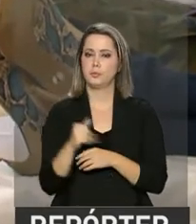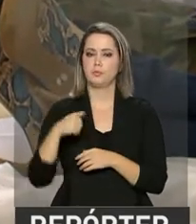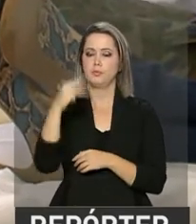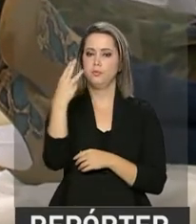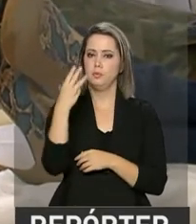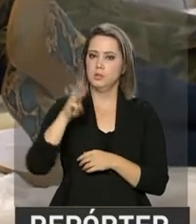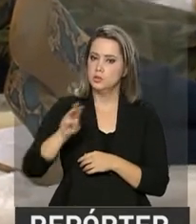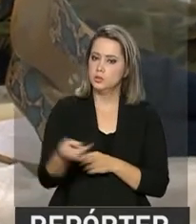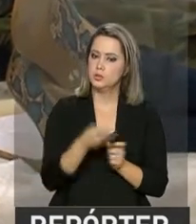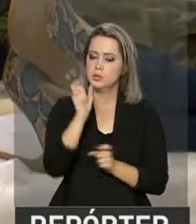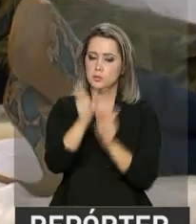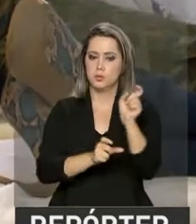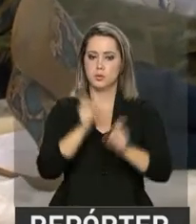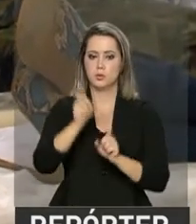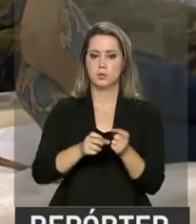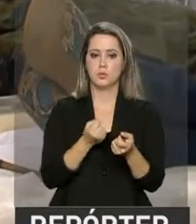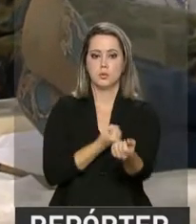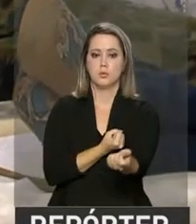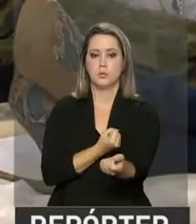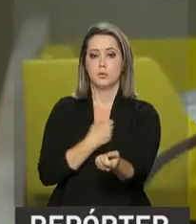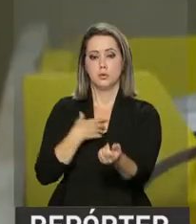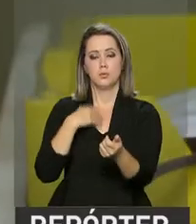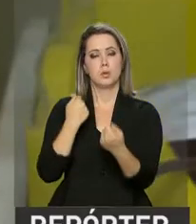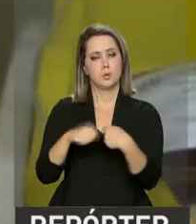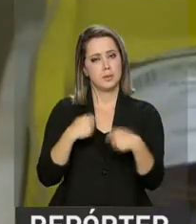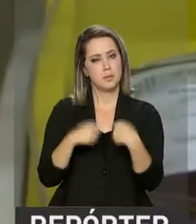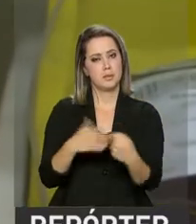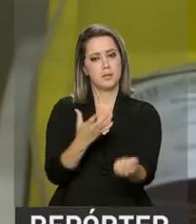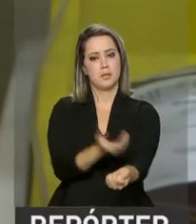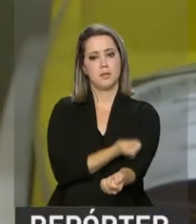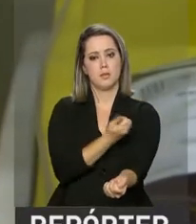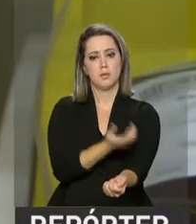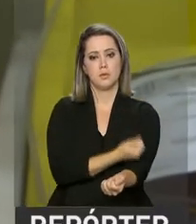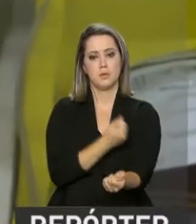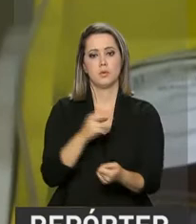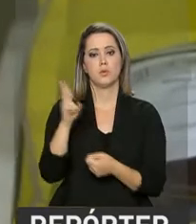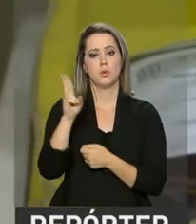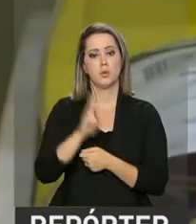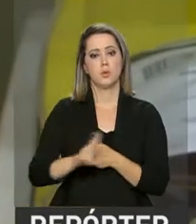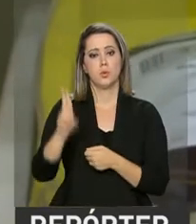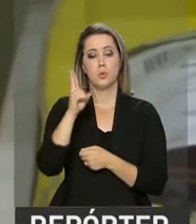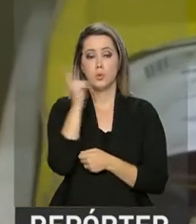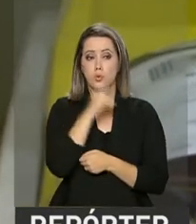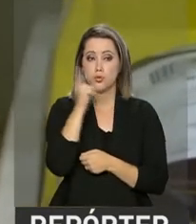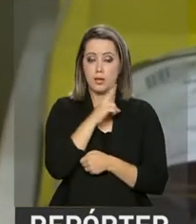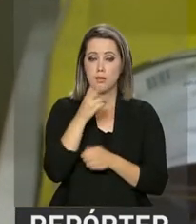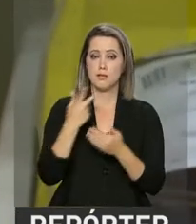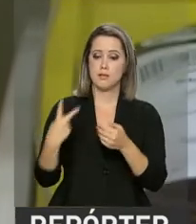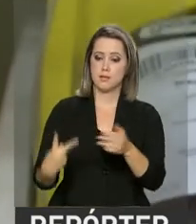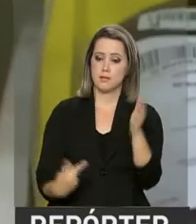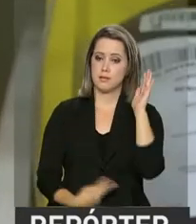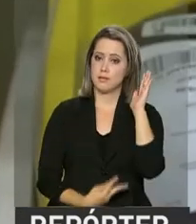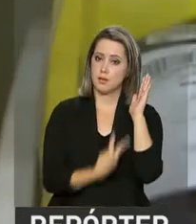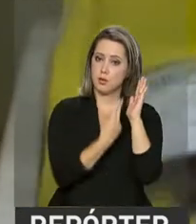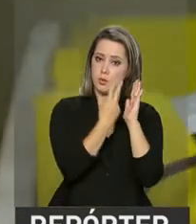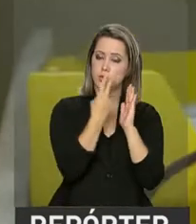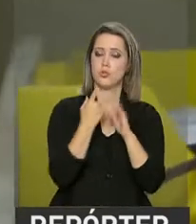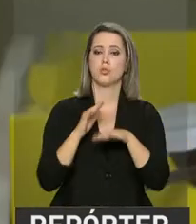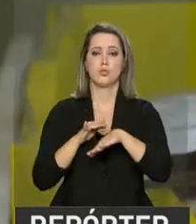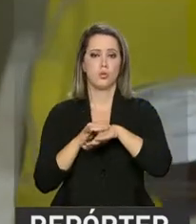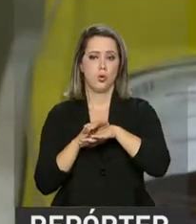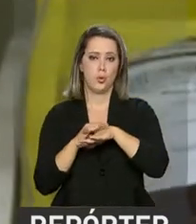milhões e meio de pessoas realizam transfusão em atendimentos de urgência cirurgias ou tratamentos de doenças